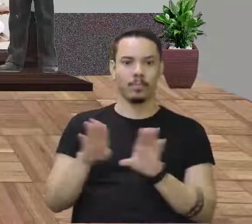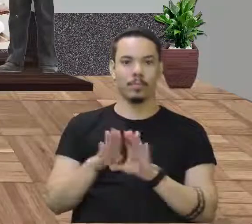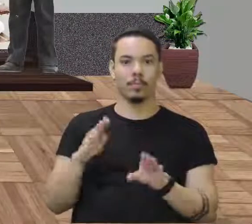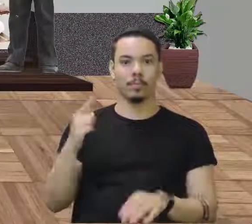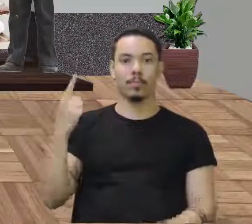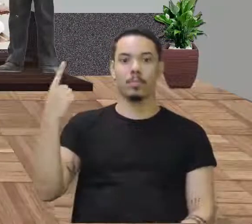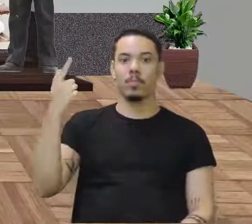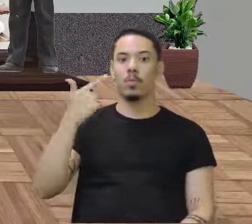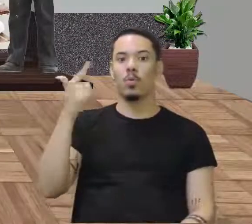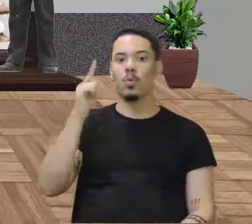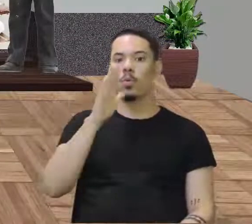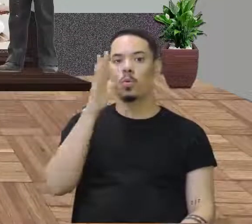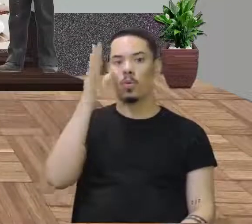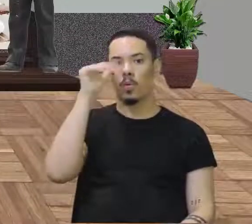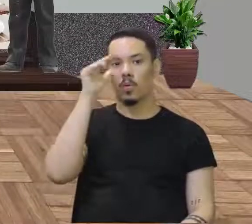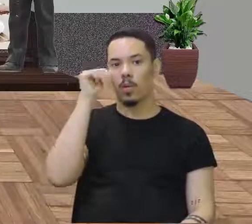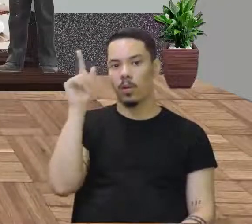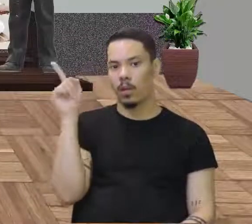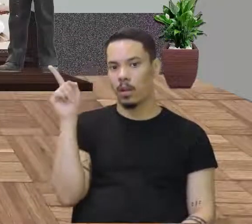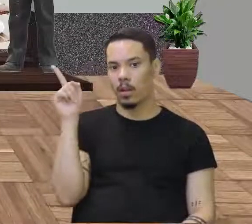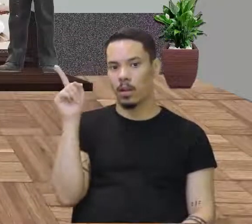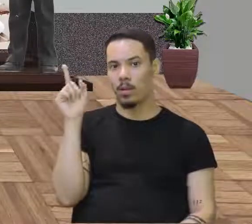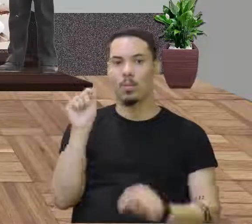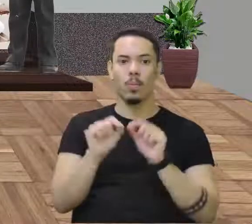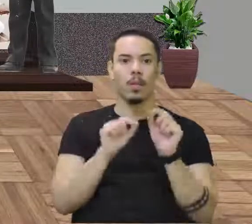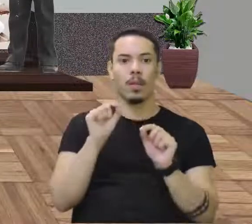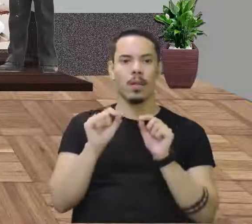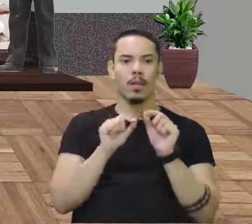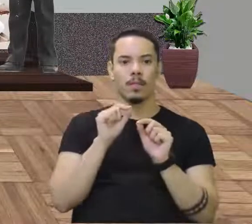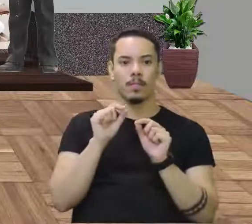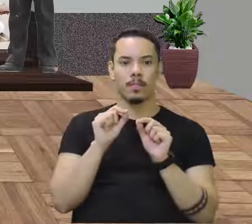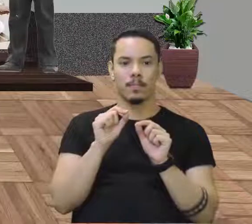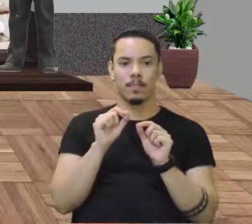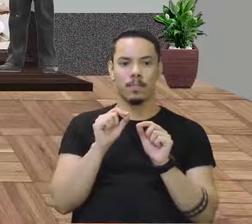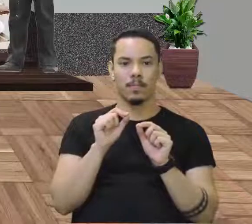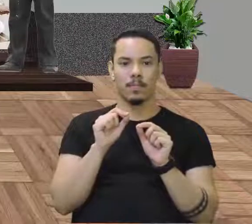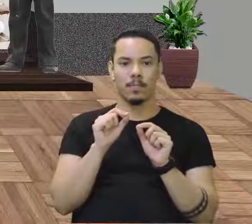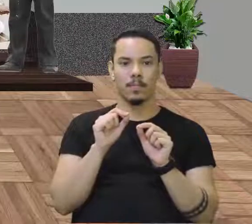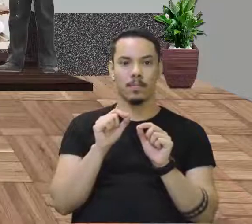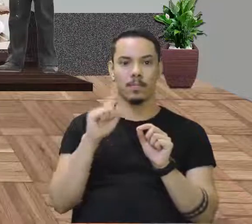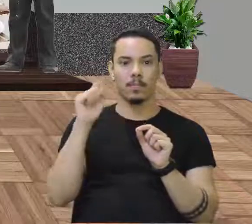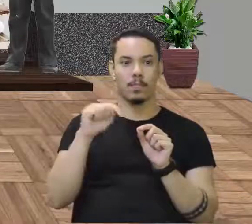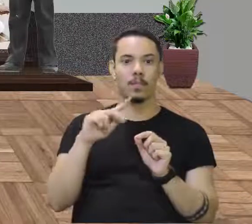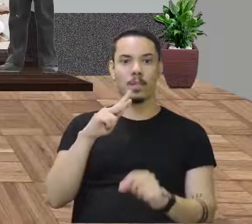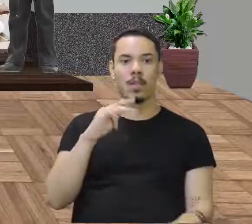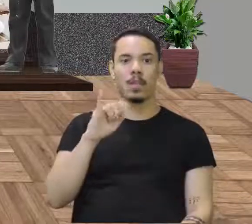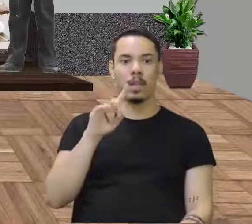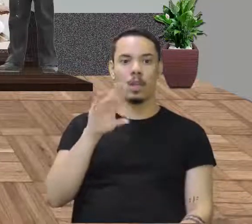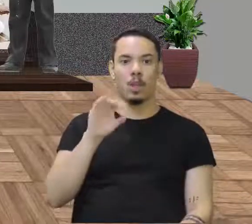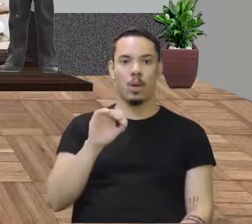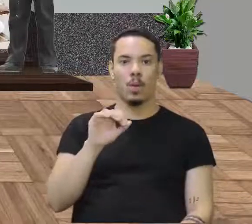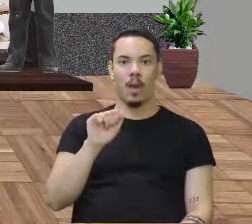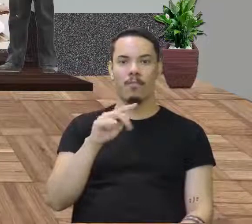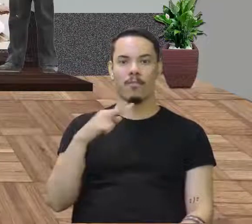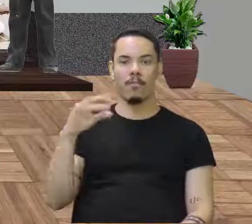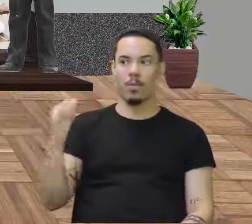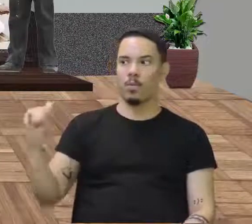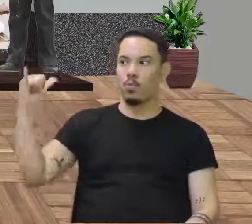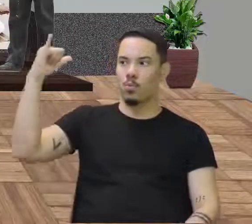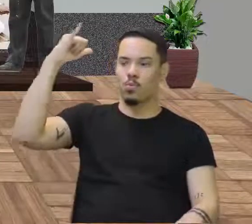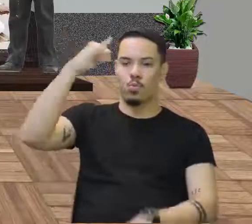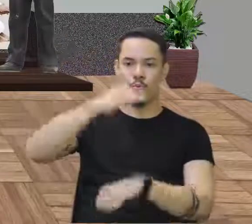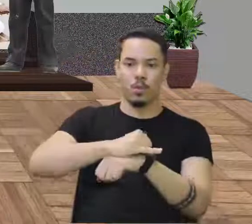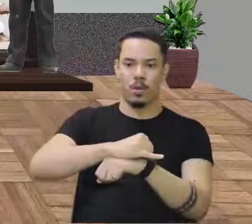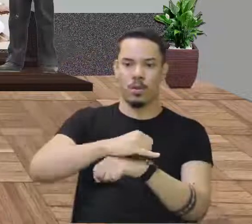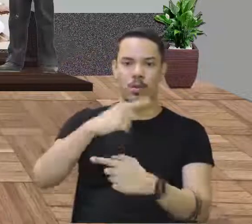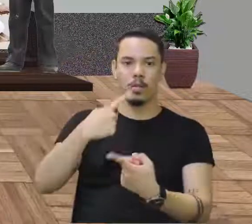coisa curiosa, ó, aqui na frente. É o hidroavião, porque não tinha aeroporto aqui, e o